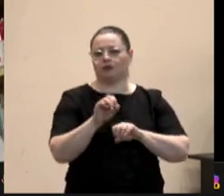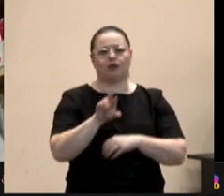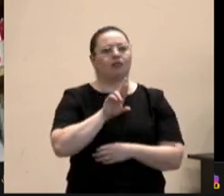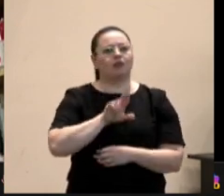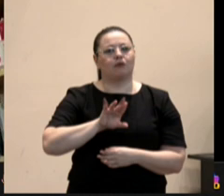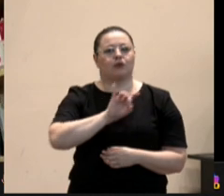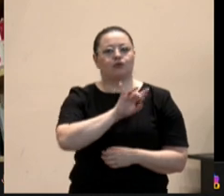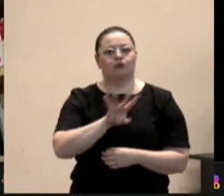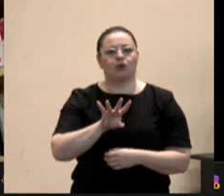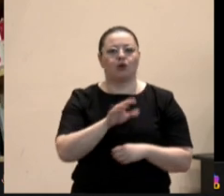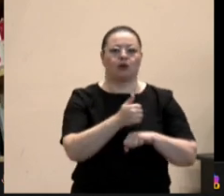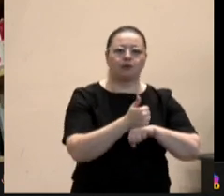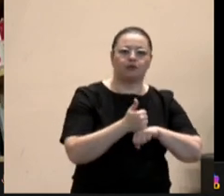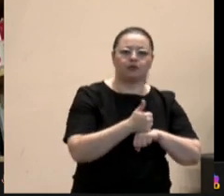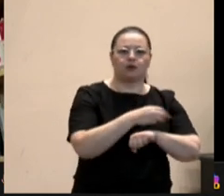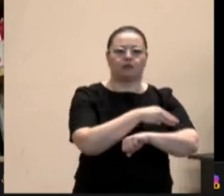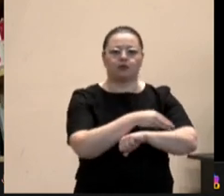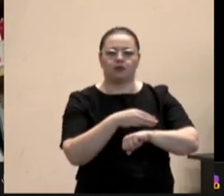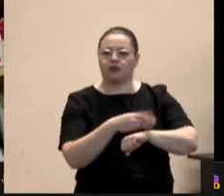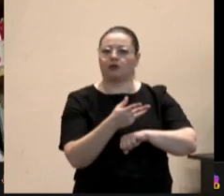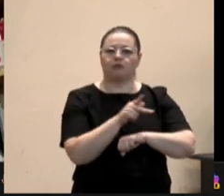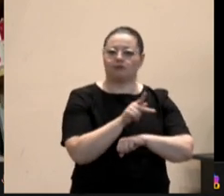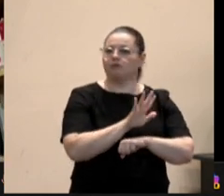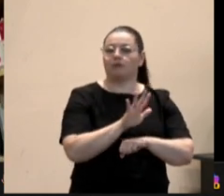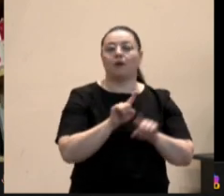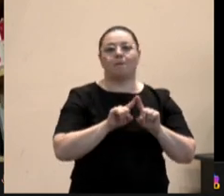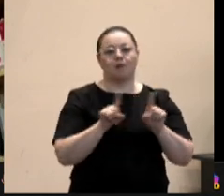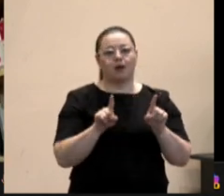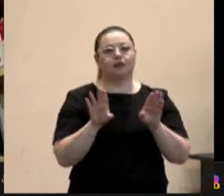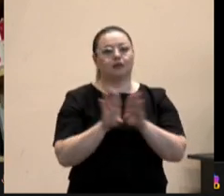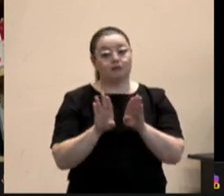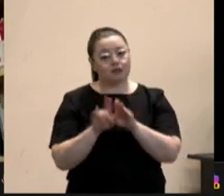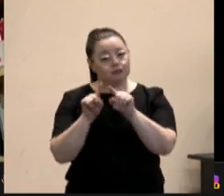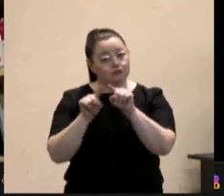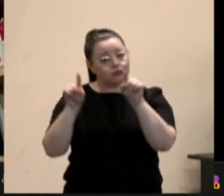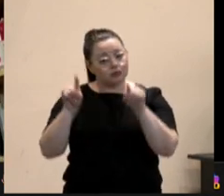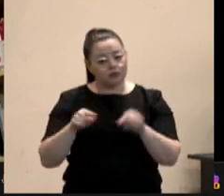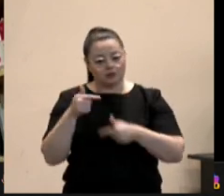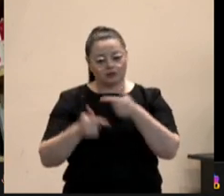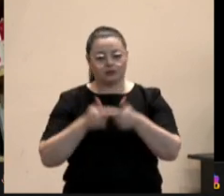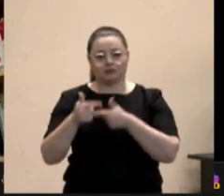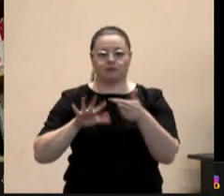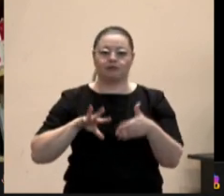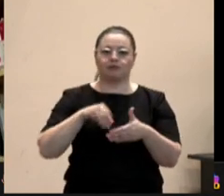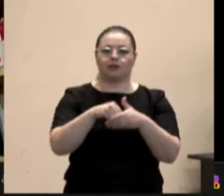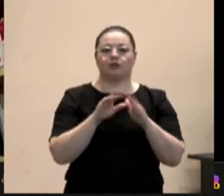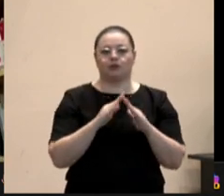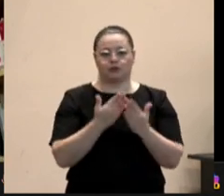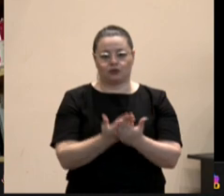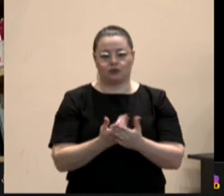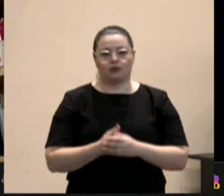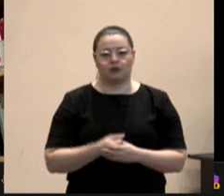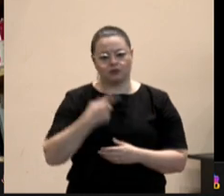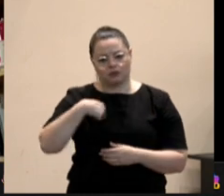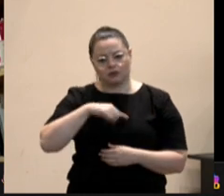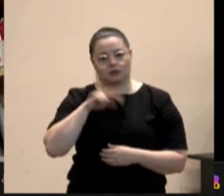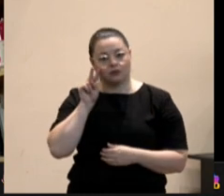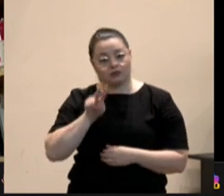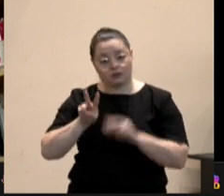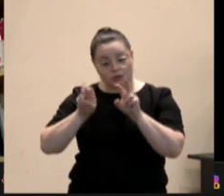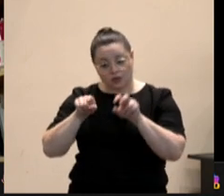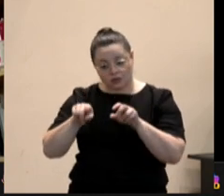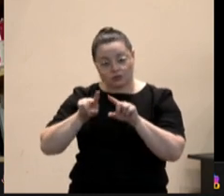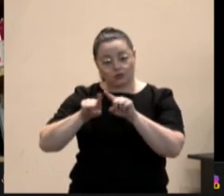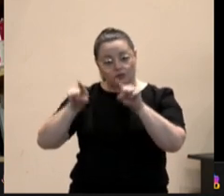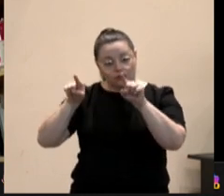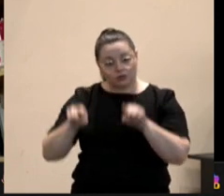magistério, mas de nós olharmos também para os funcionários de escola. E vimos que a questão dos funcionários, ela também